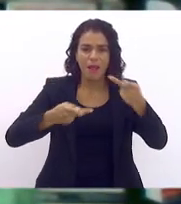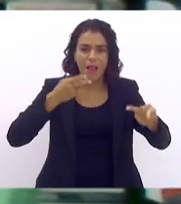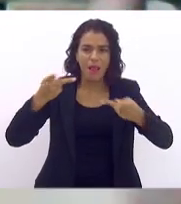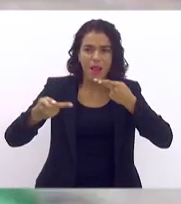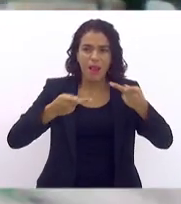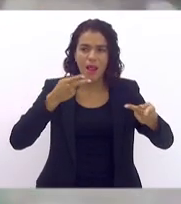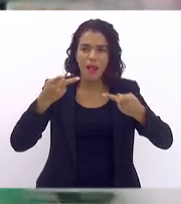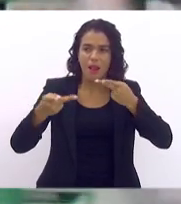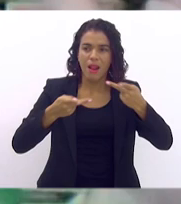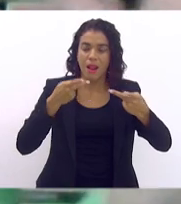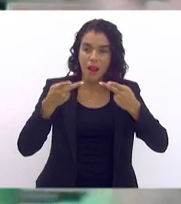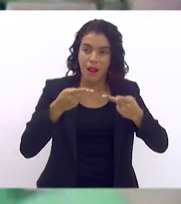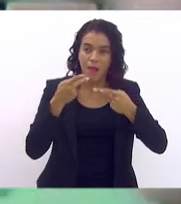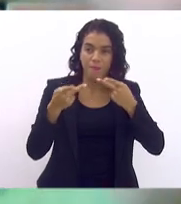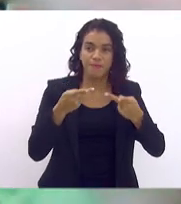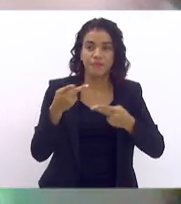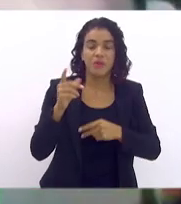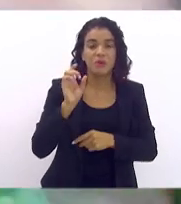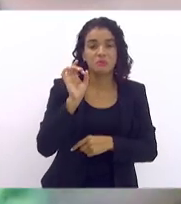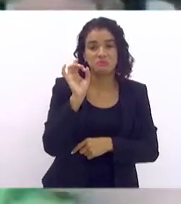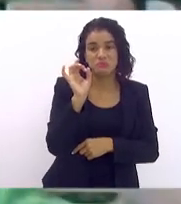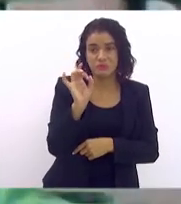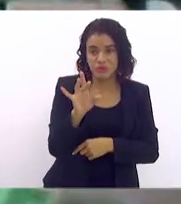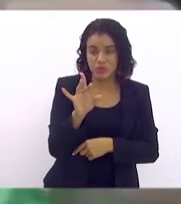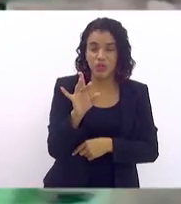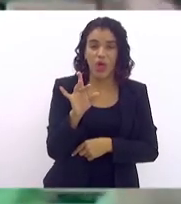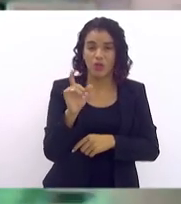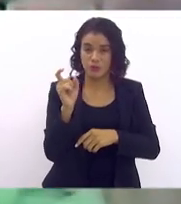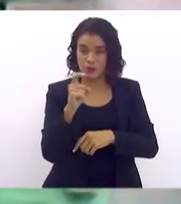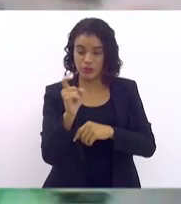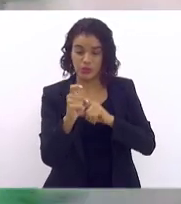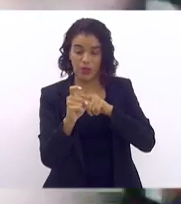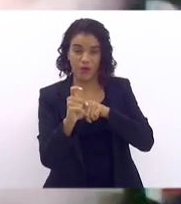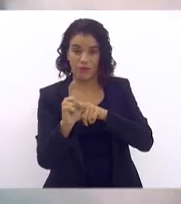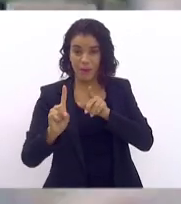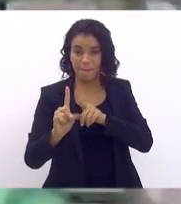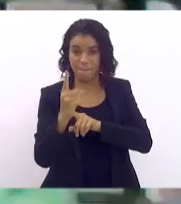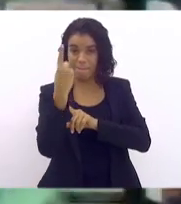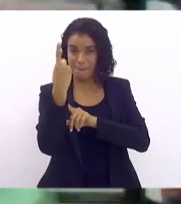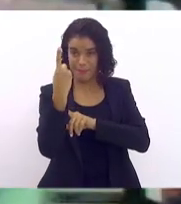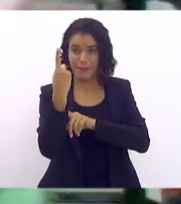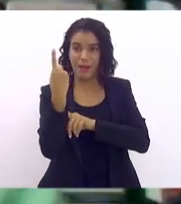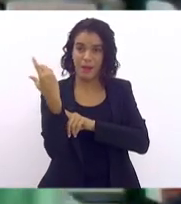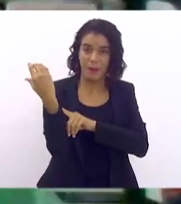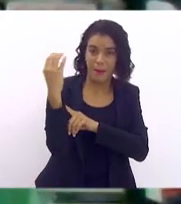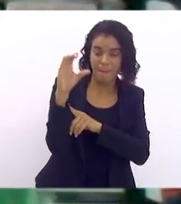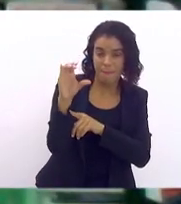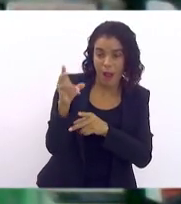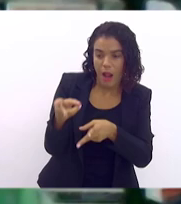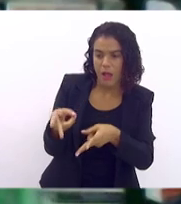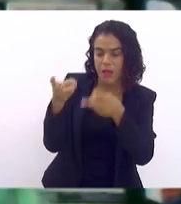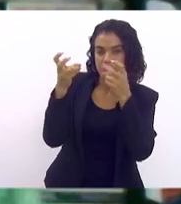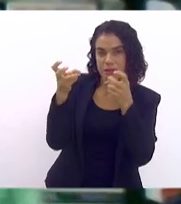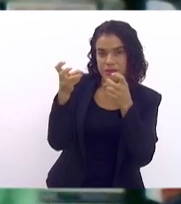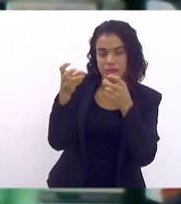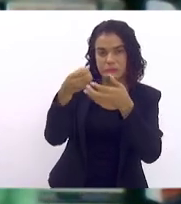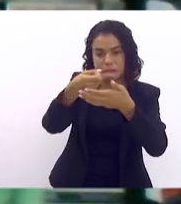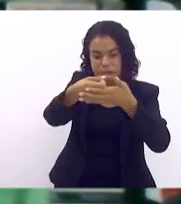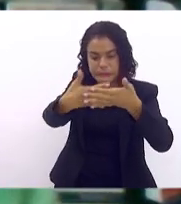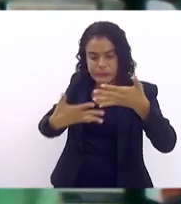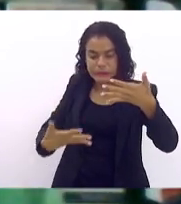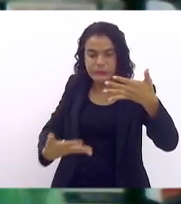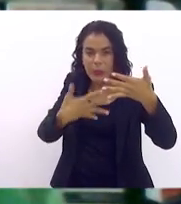Não satisfeito apenas em estar ali no TikTok, que foi a primeira coisa que ela notou de impacto, começaram